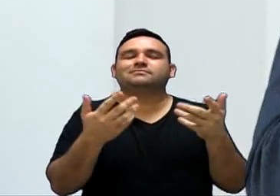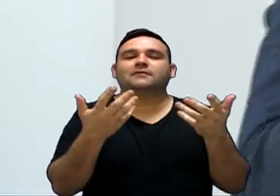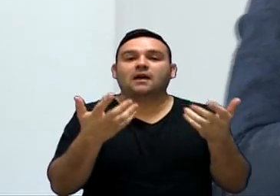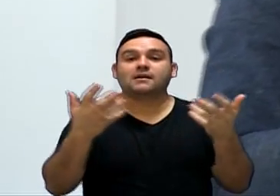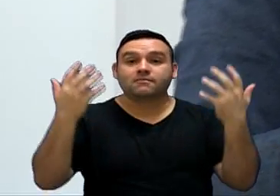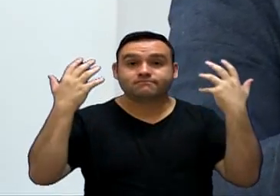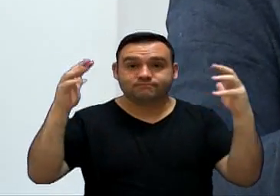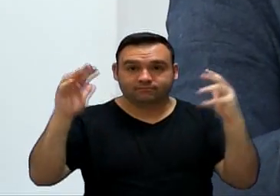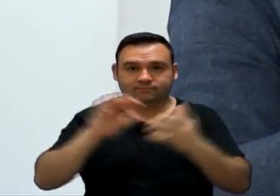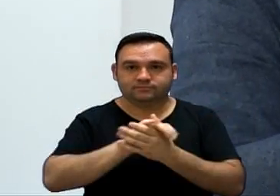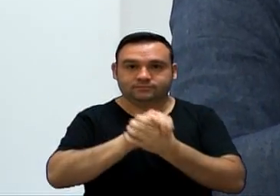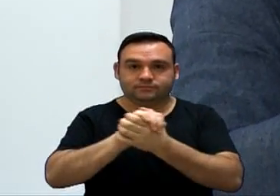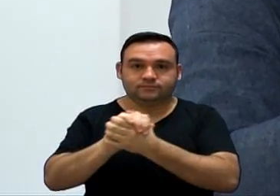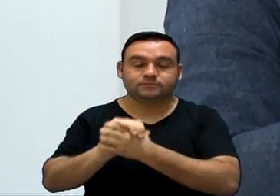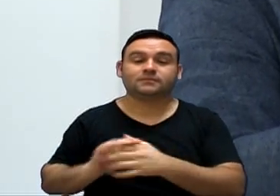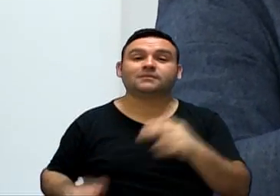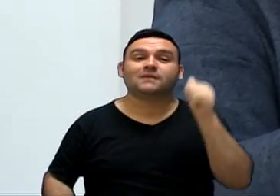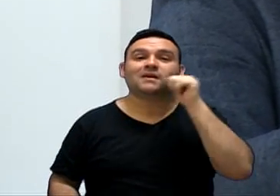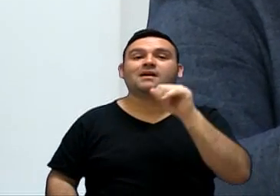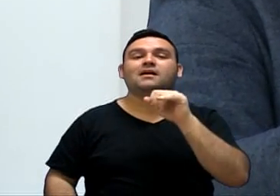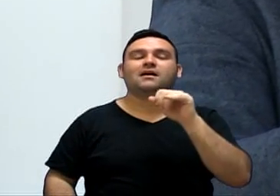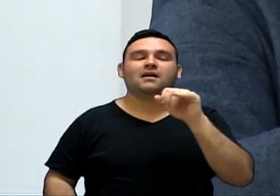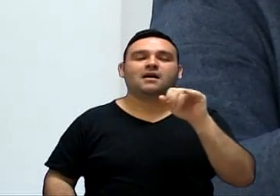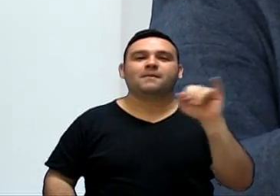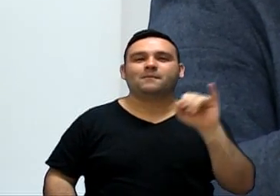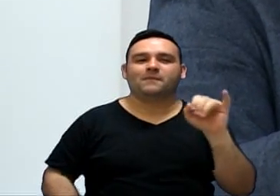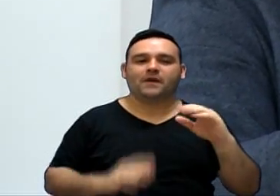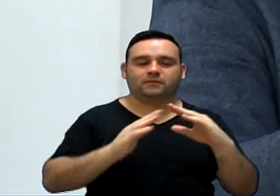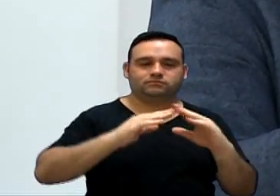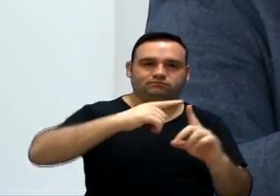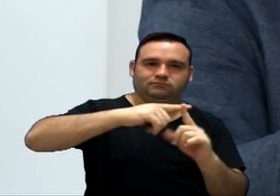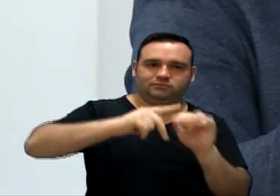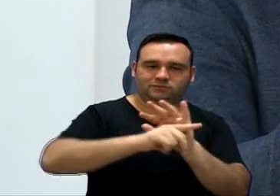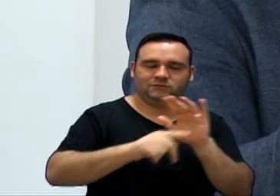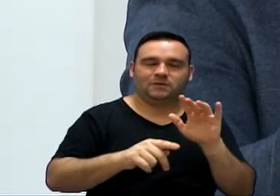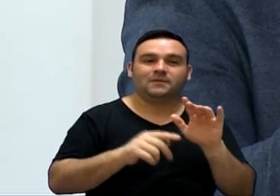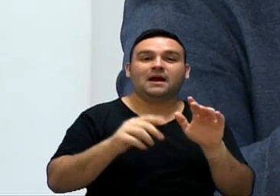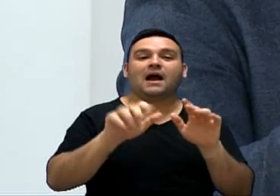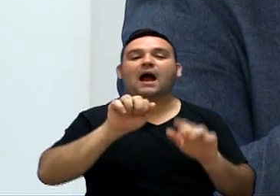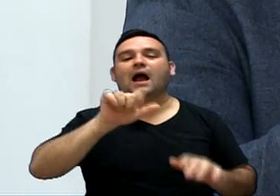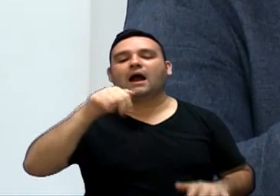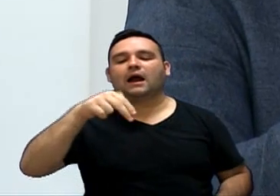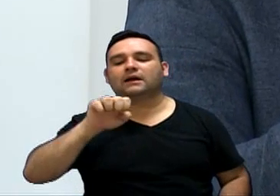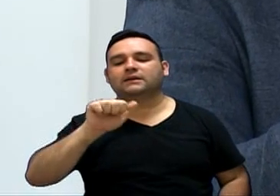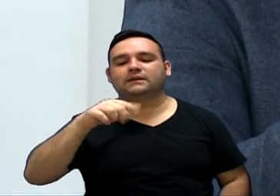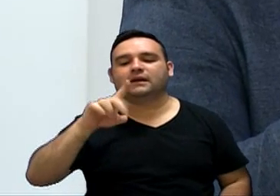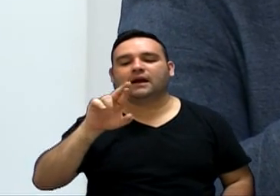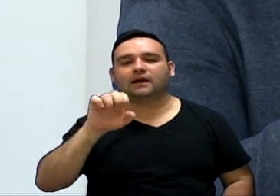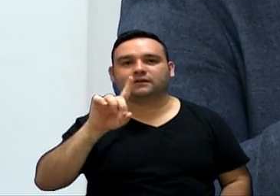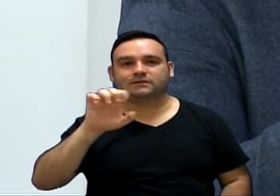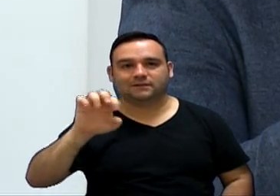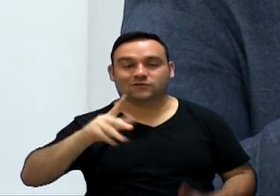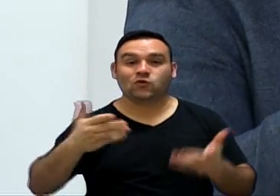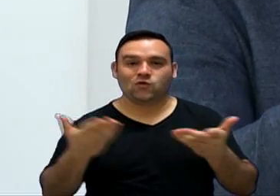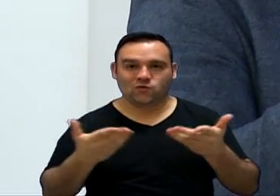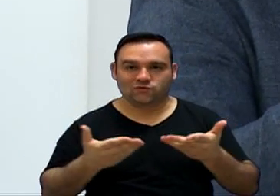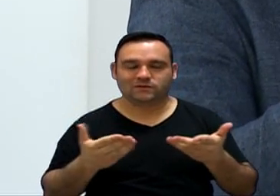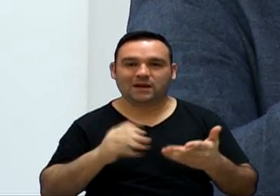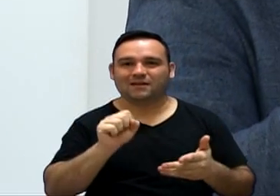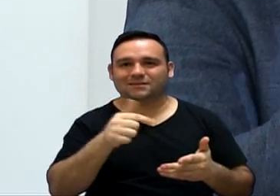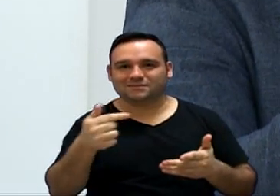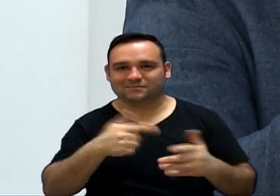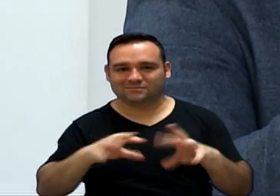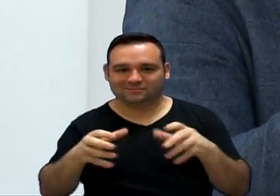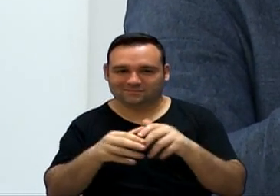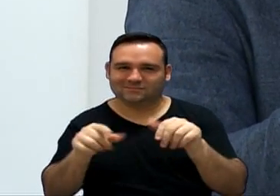de congratulações aqui. Minha irmã em Cristo, a Aline Andrade, está fazendo aniversário hoje, então